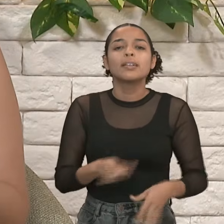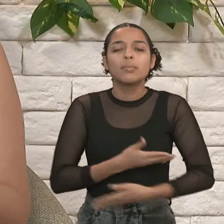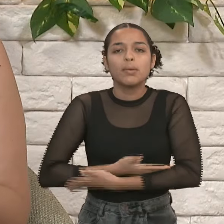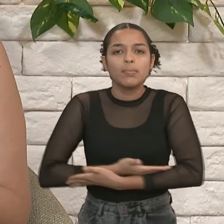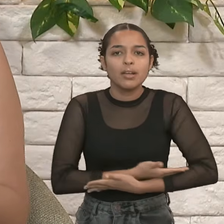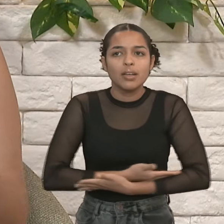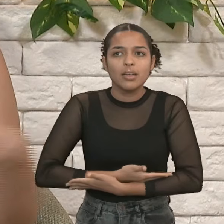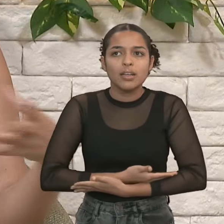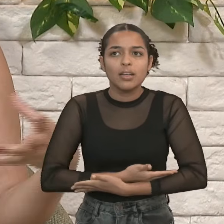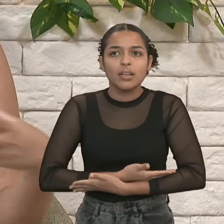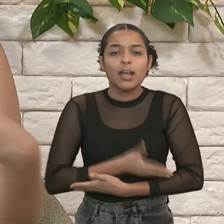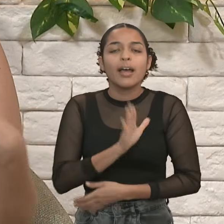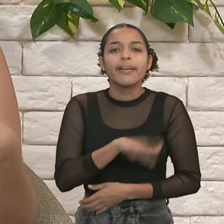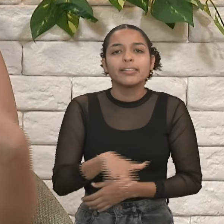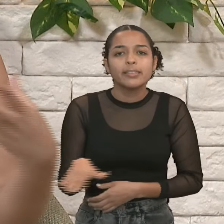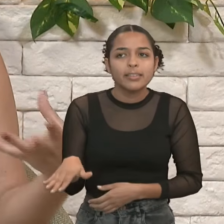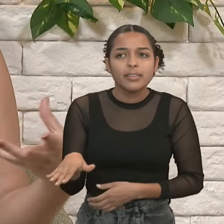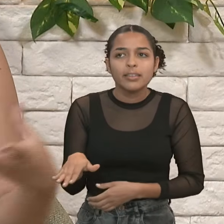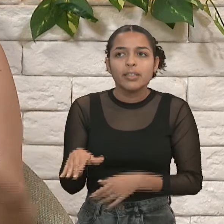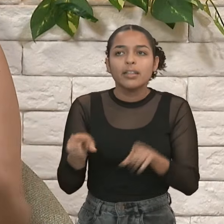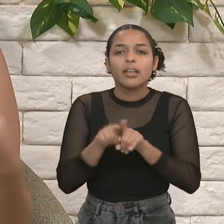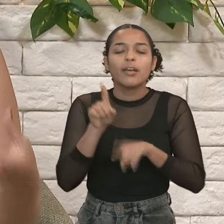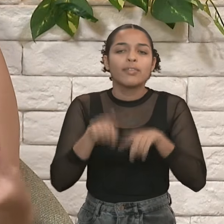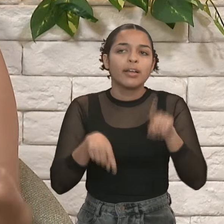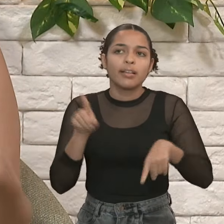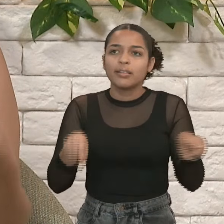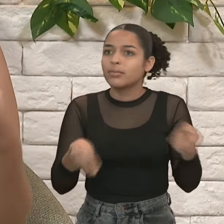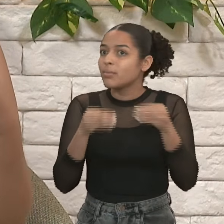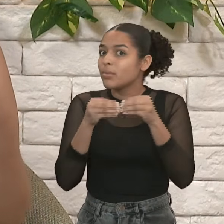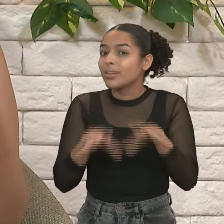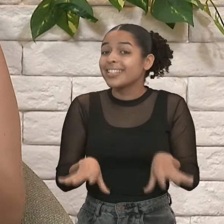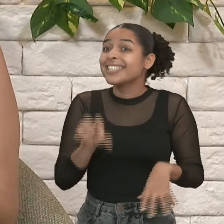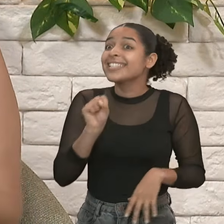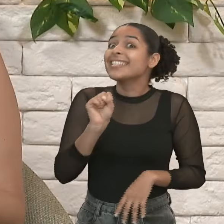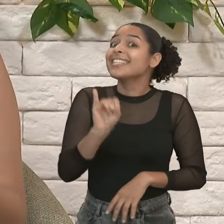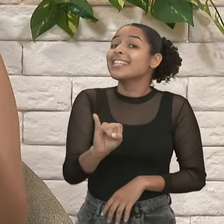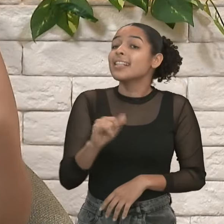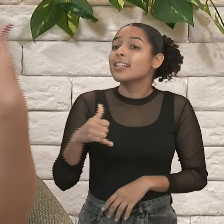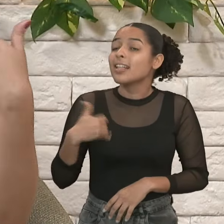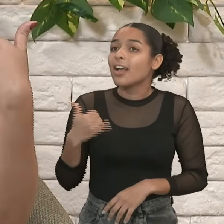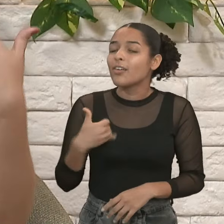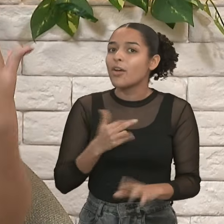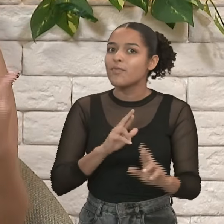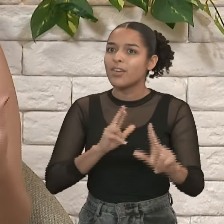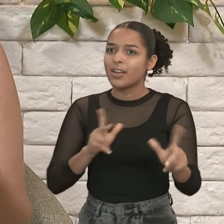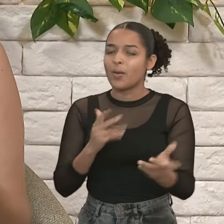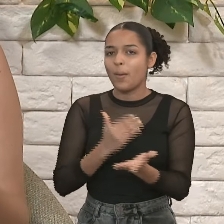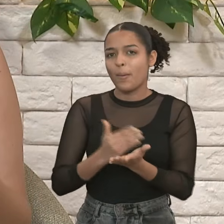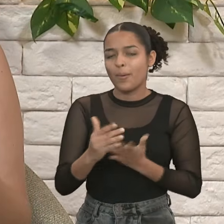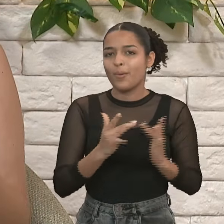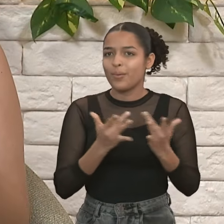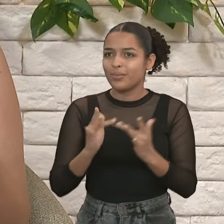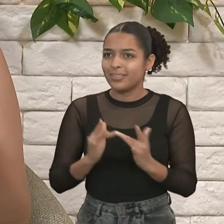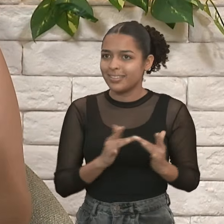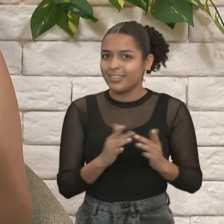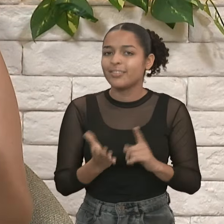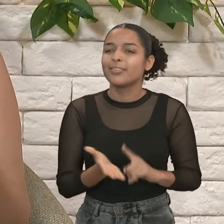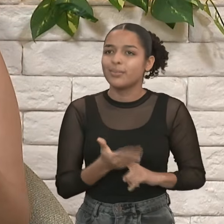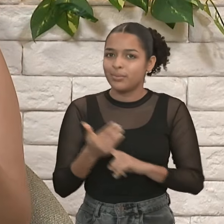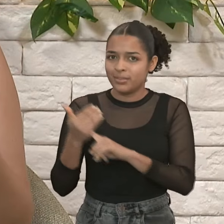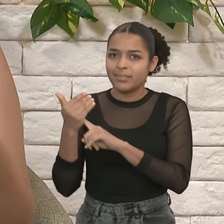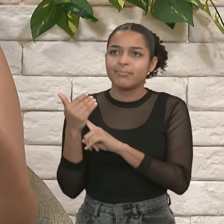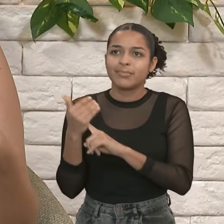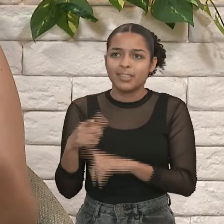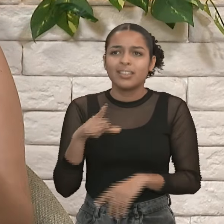escolar. Então, os prejuízos, eles também variam conforme a faixa etária da criança e outros fatores, né? Então, a gente também